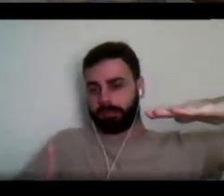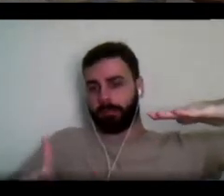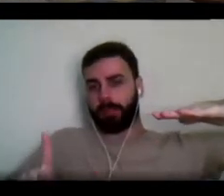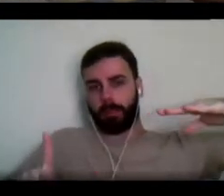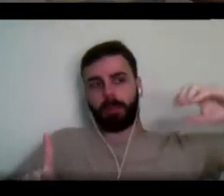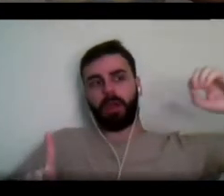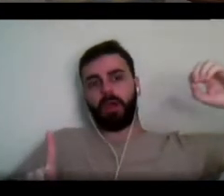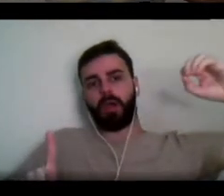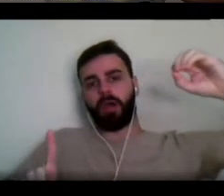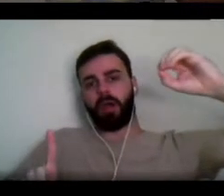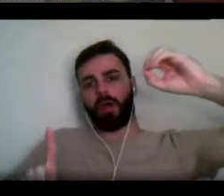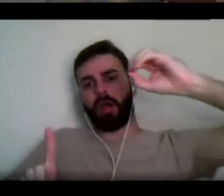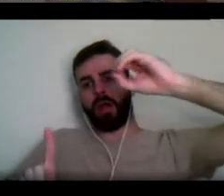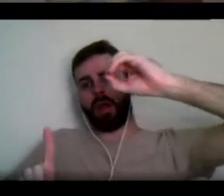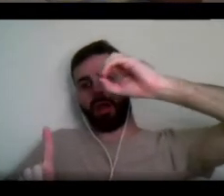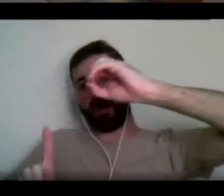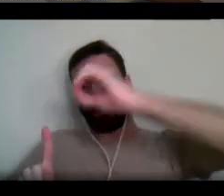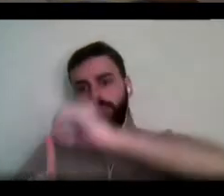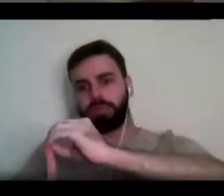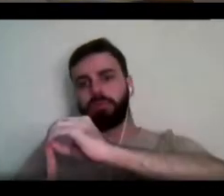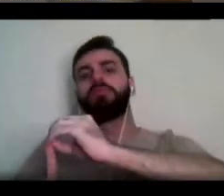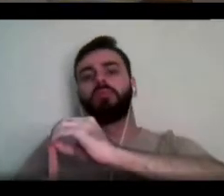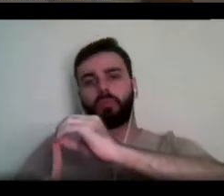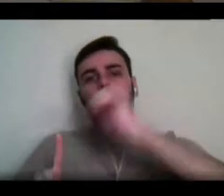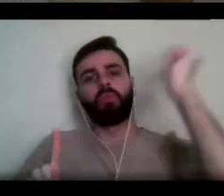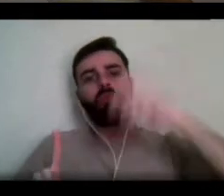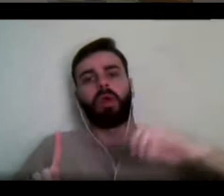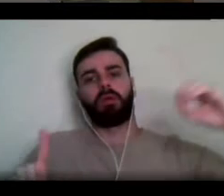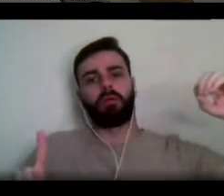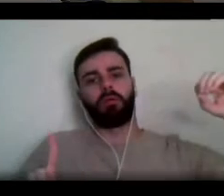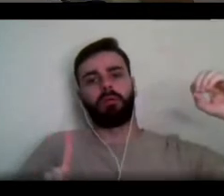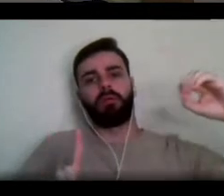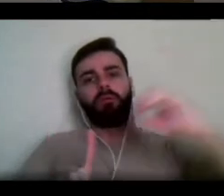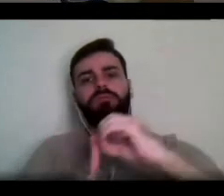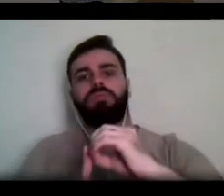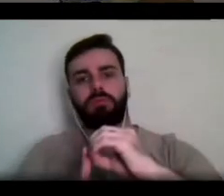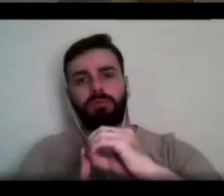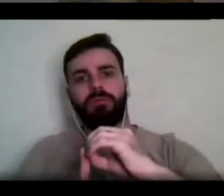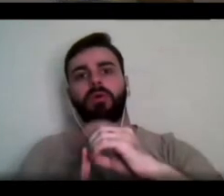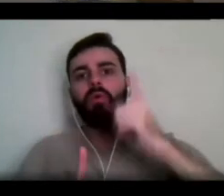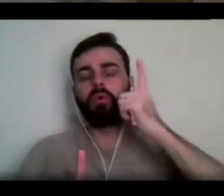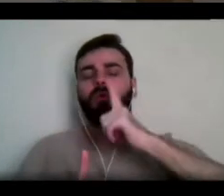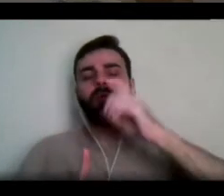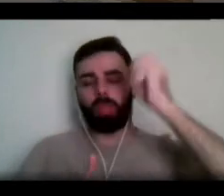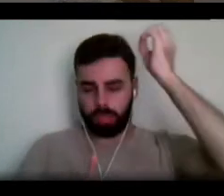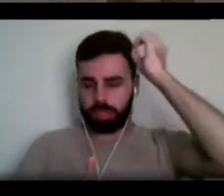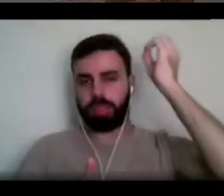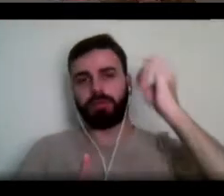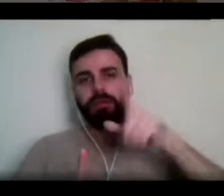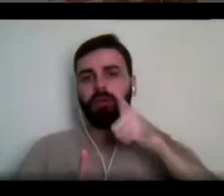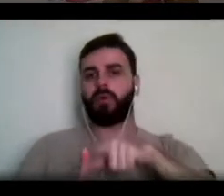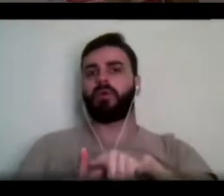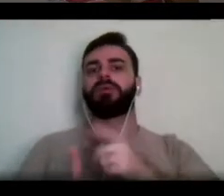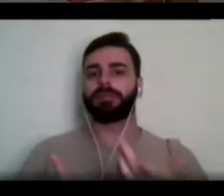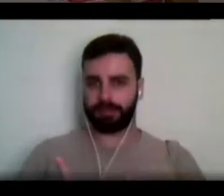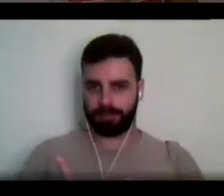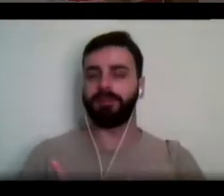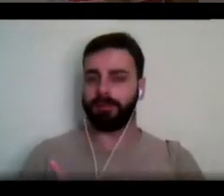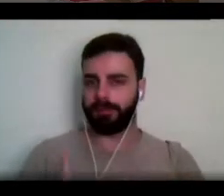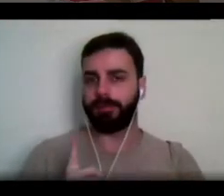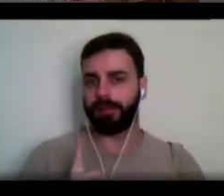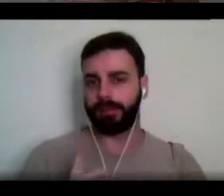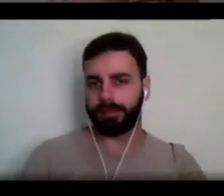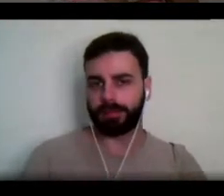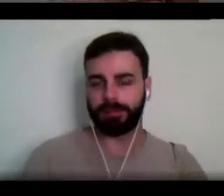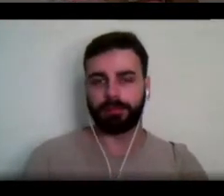ele gasta para chegar até a beirada do prédio é o tempo que o ovo vai gastar para